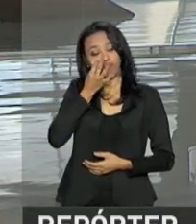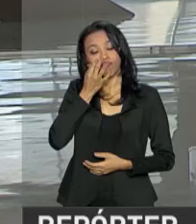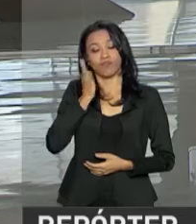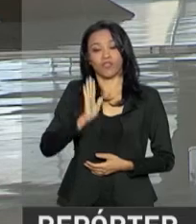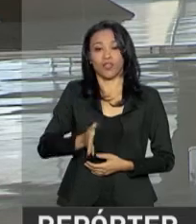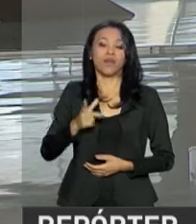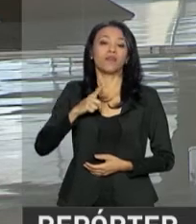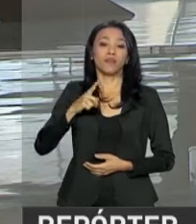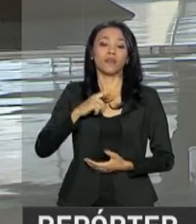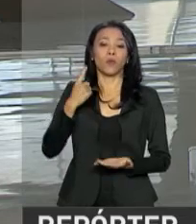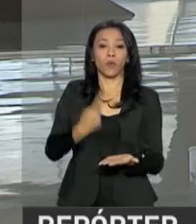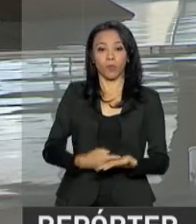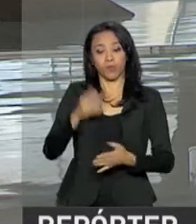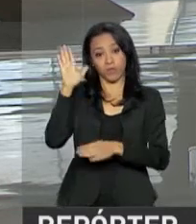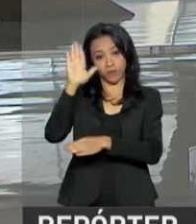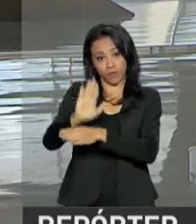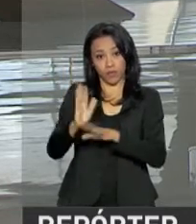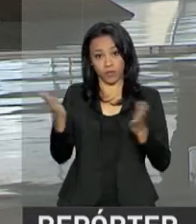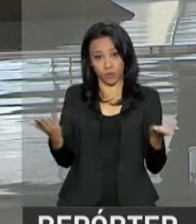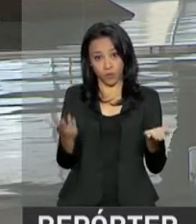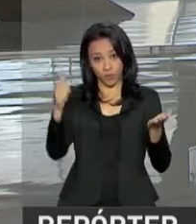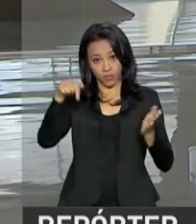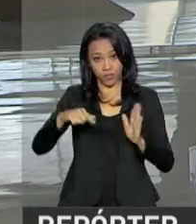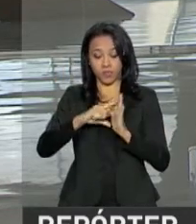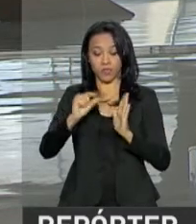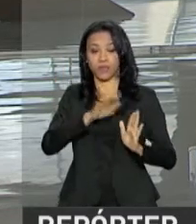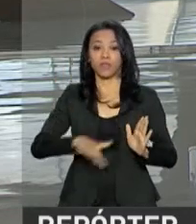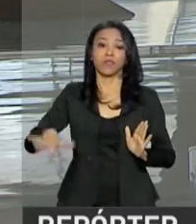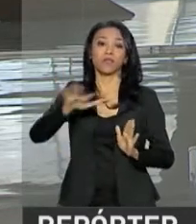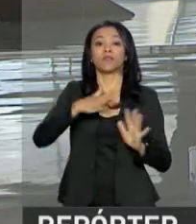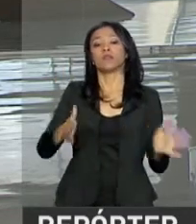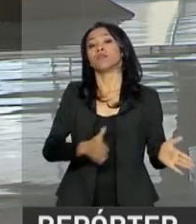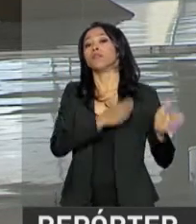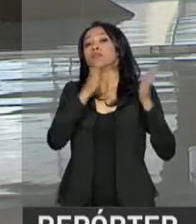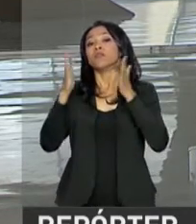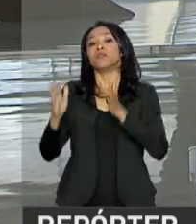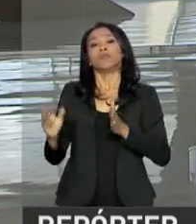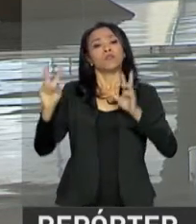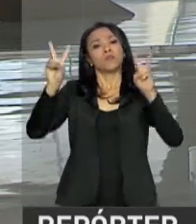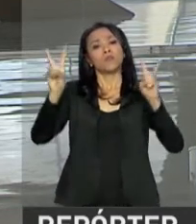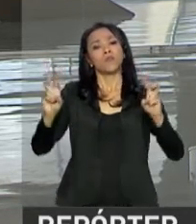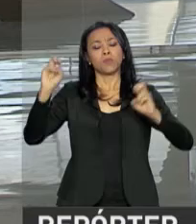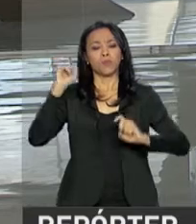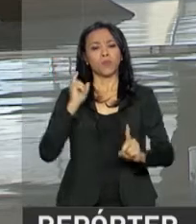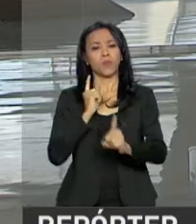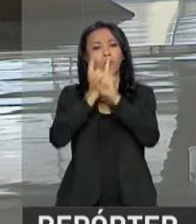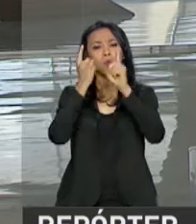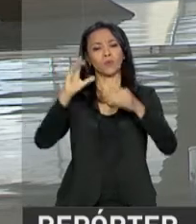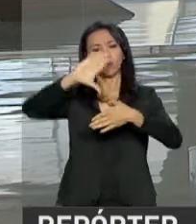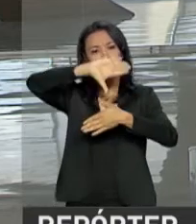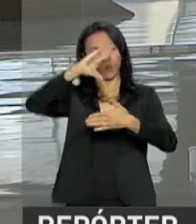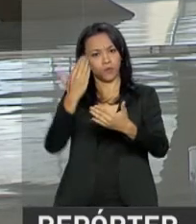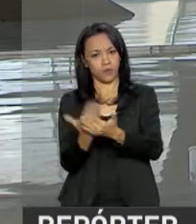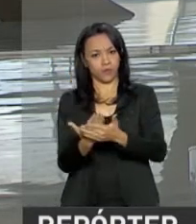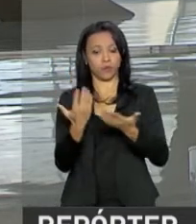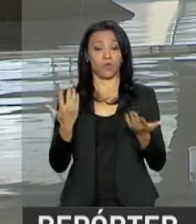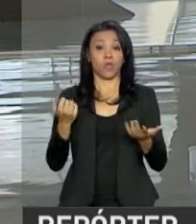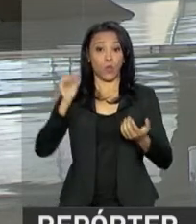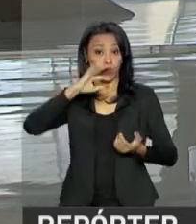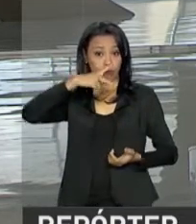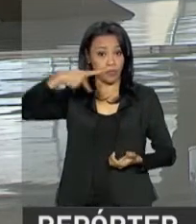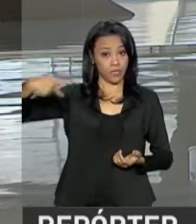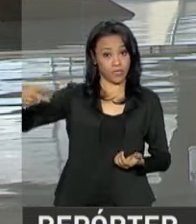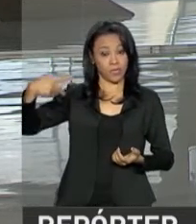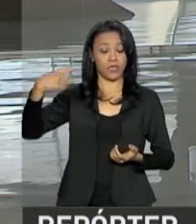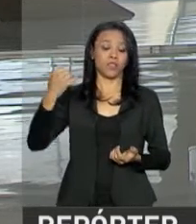agenda durante a tarde de hoje falando agora sobre esse encontro dos líderes do mercosul o presidente do paraguai